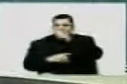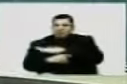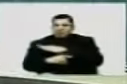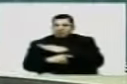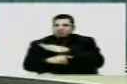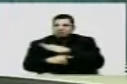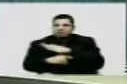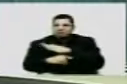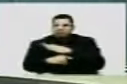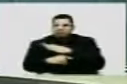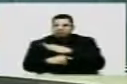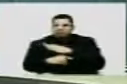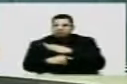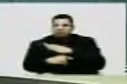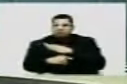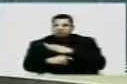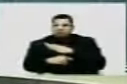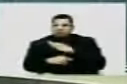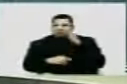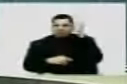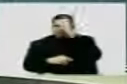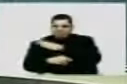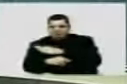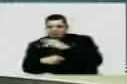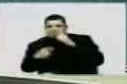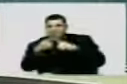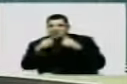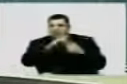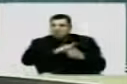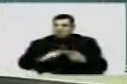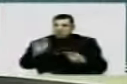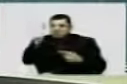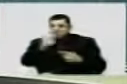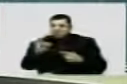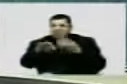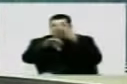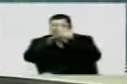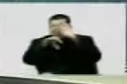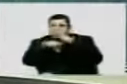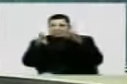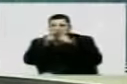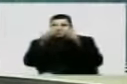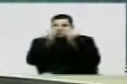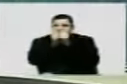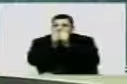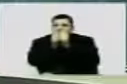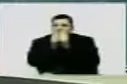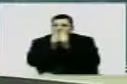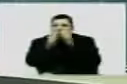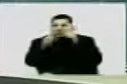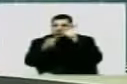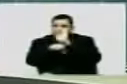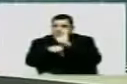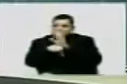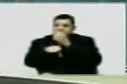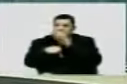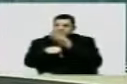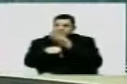os municípios. Covardia que o governo federal também pratica contra os